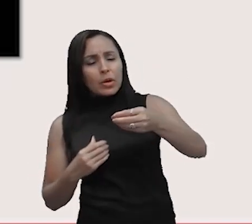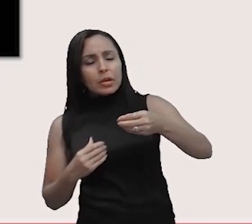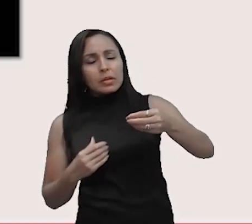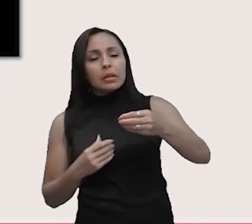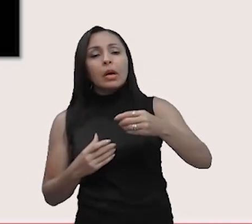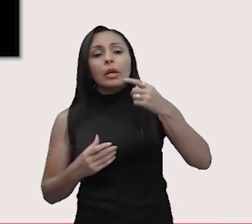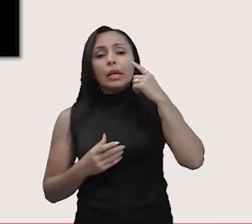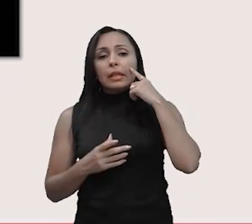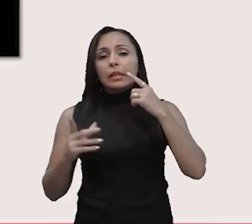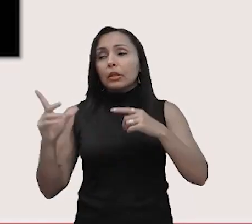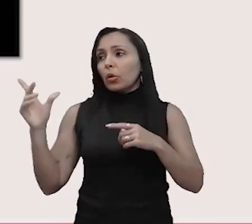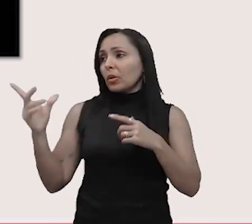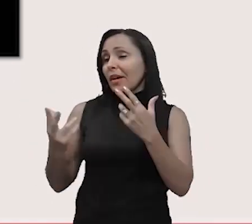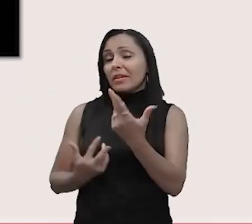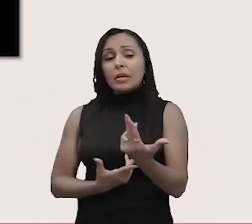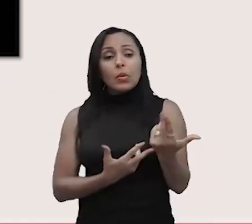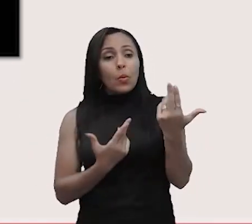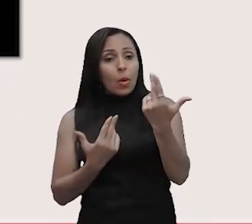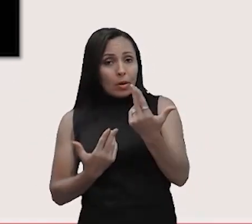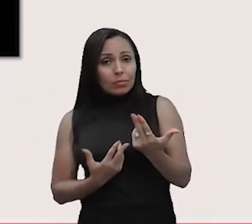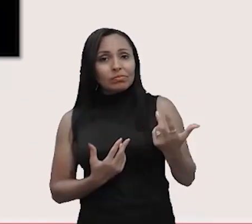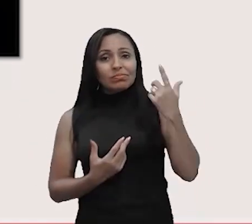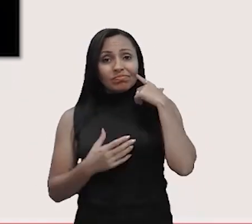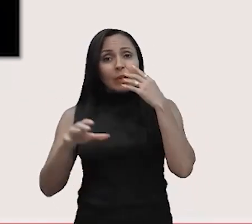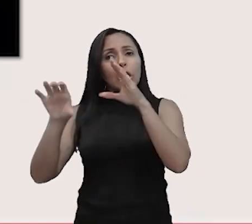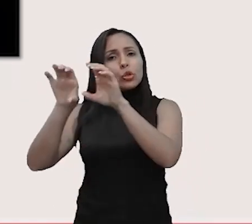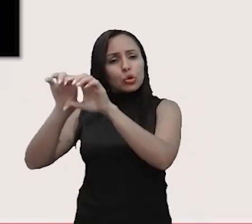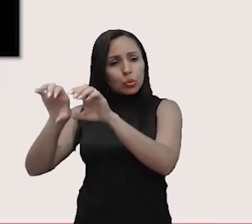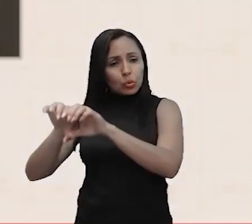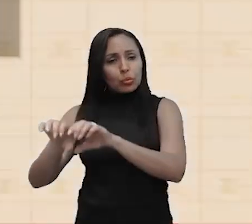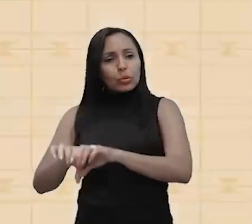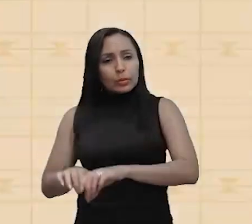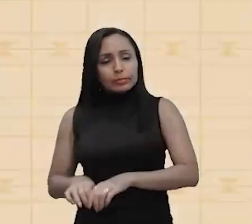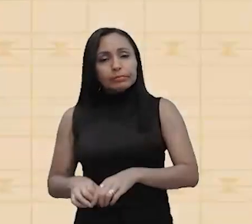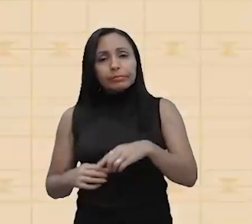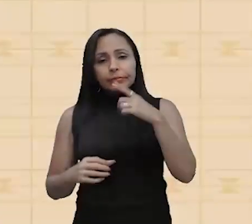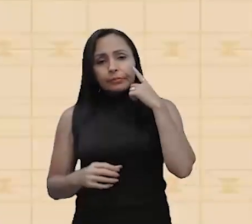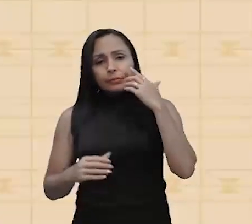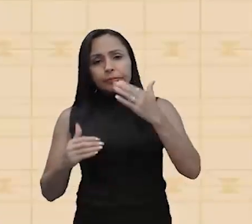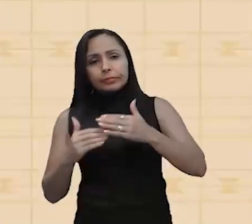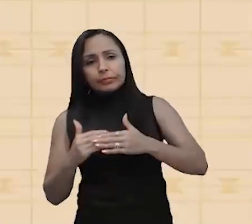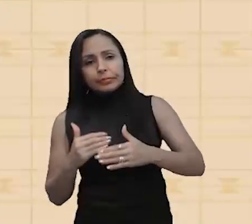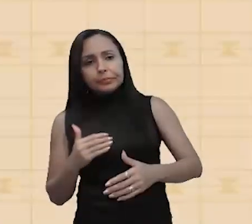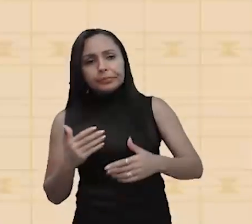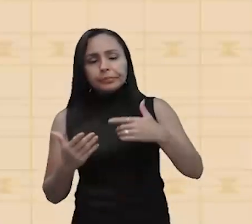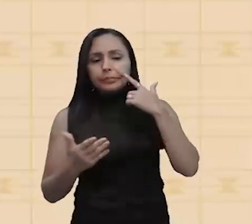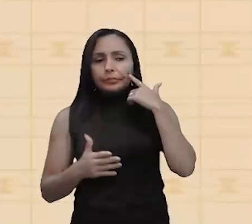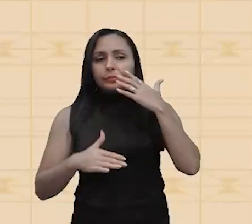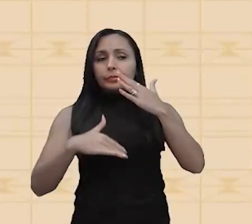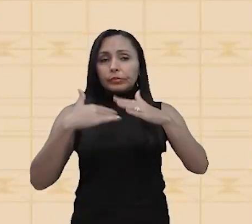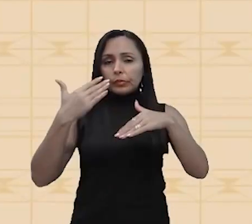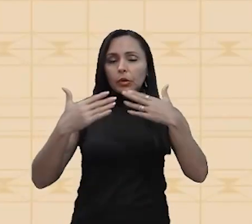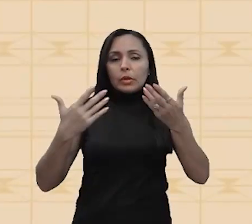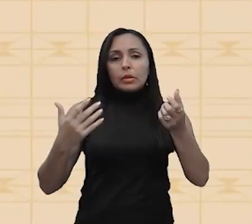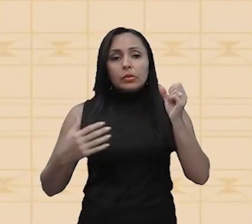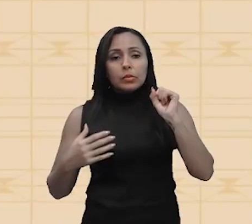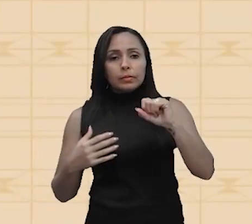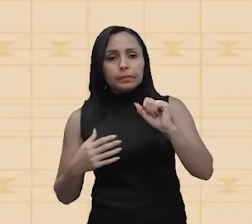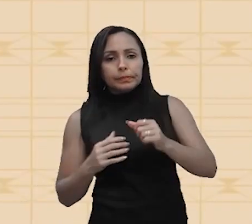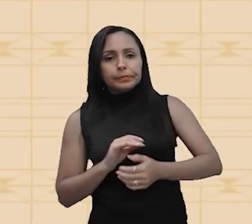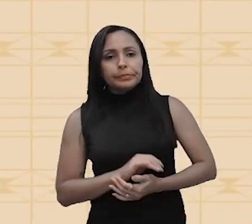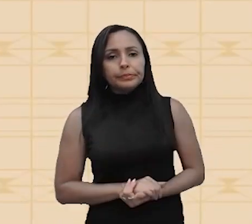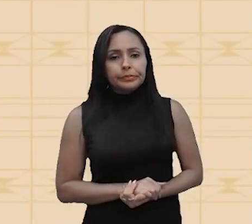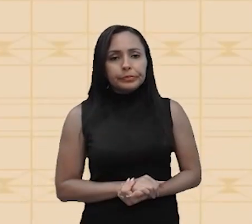torna semelhante da estrutura da matéria do copo, ele começa a entrar nesse processo de ressonância. Veja que o copo ele se